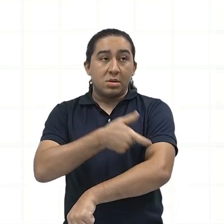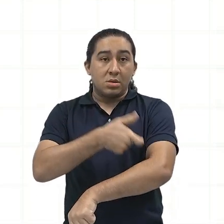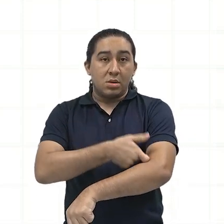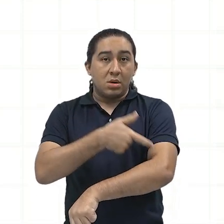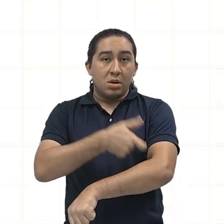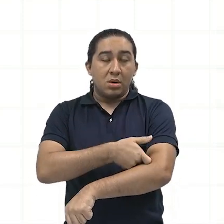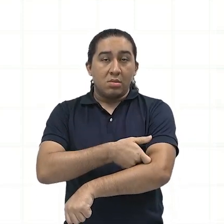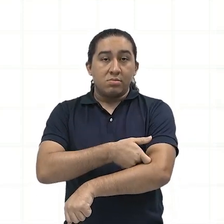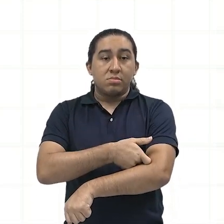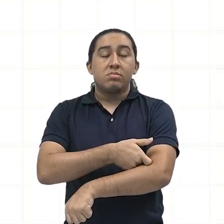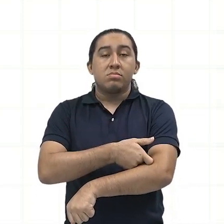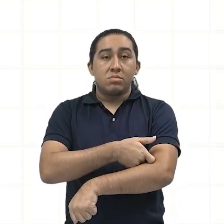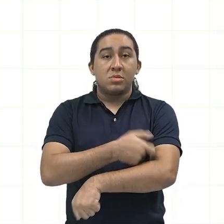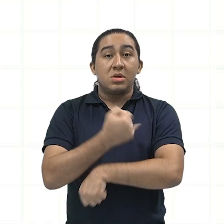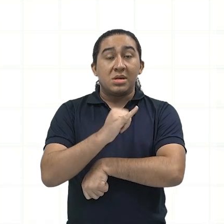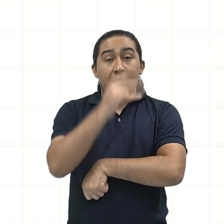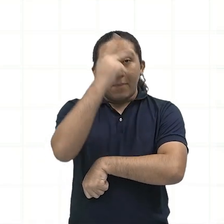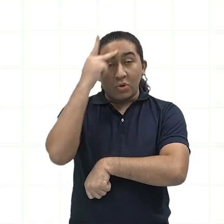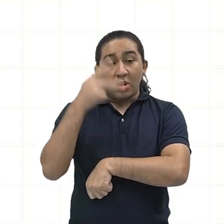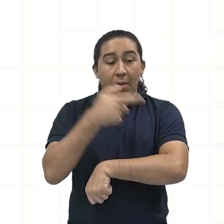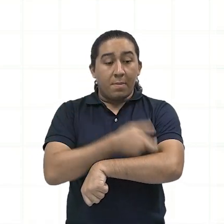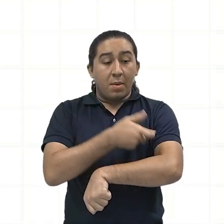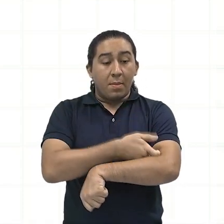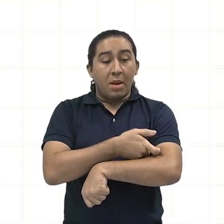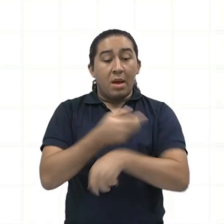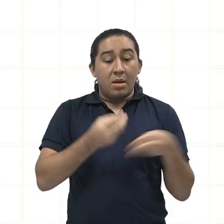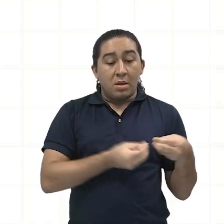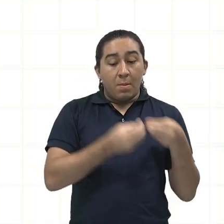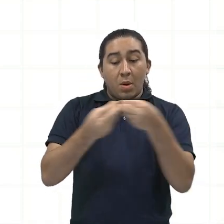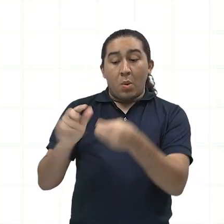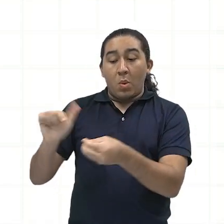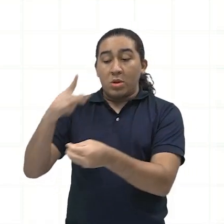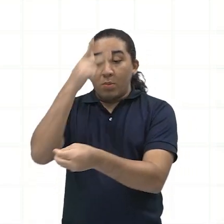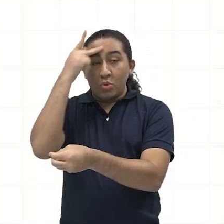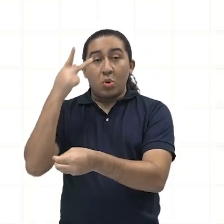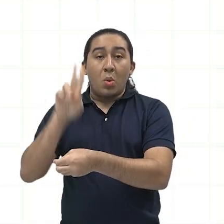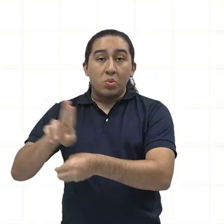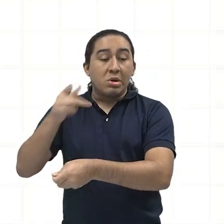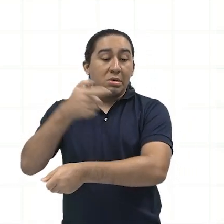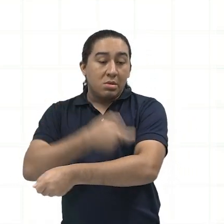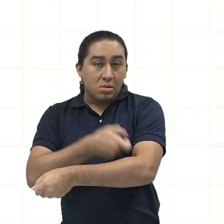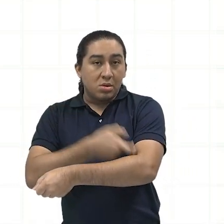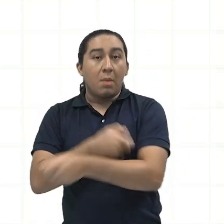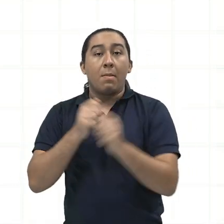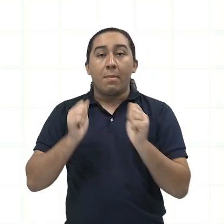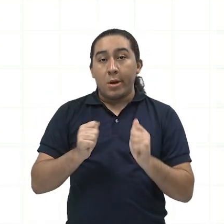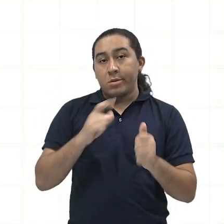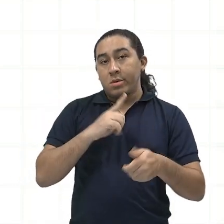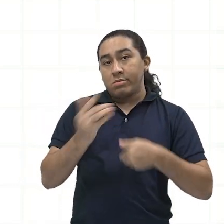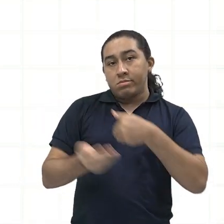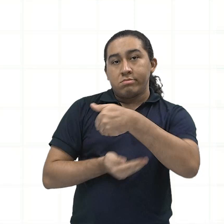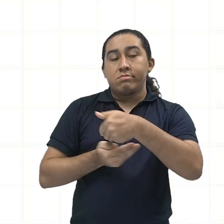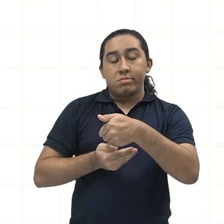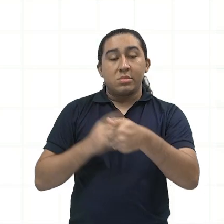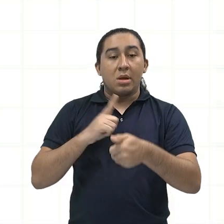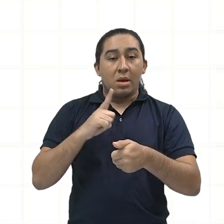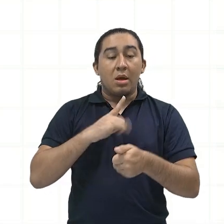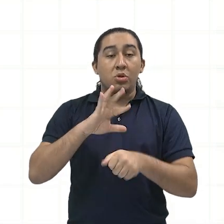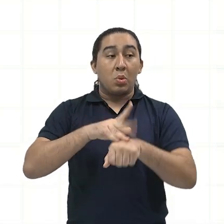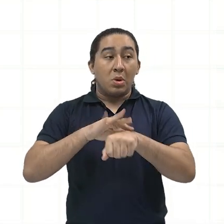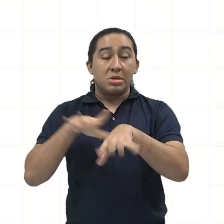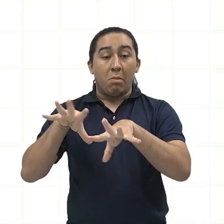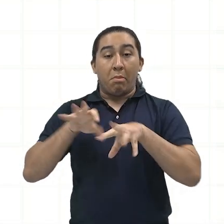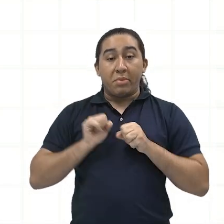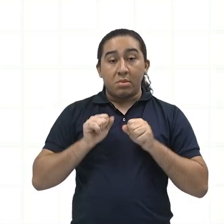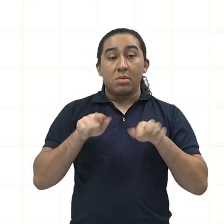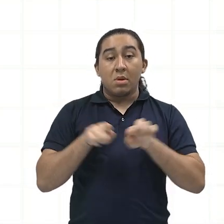nós temos aí o compartilhamento de seringas, pode ser uma forma de transmissão da doença. Nós temos aqui, olha só que importante,